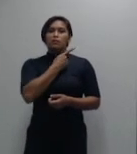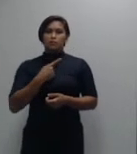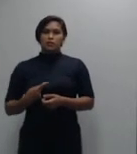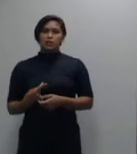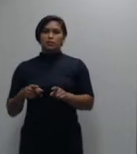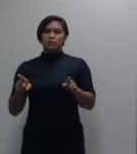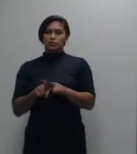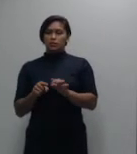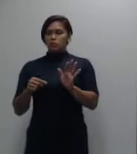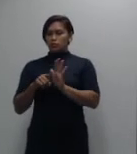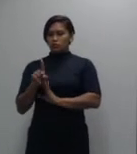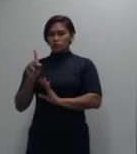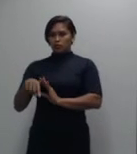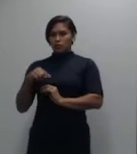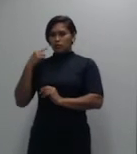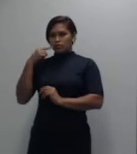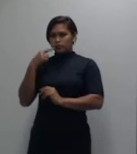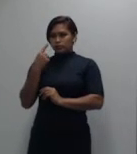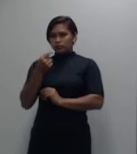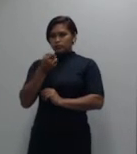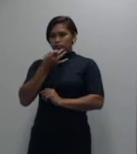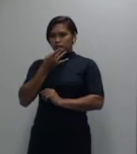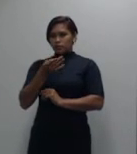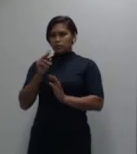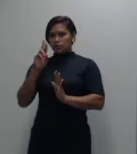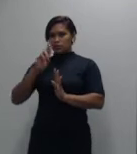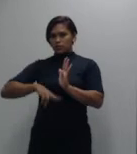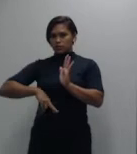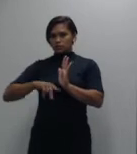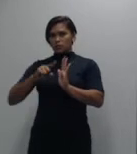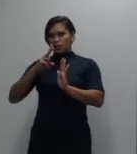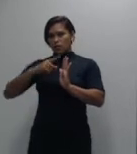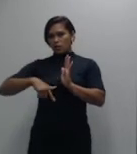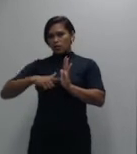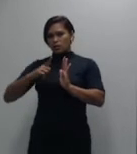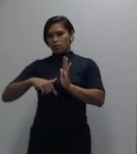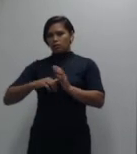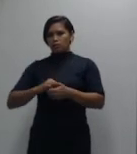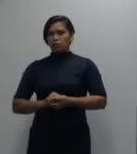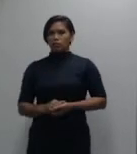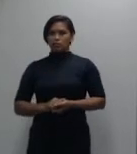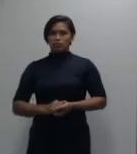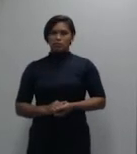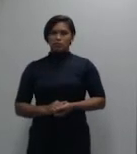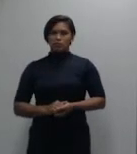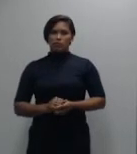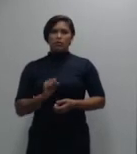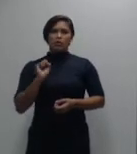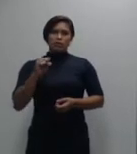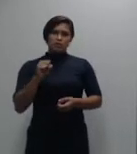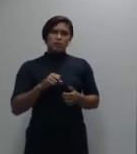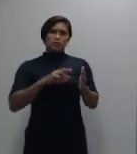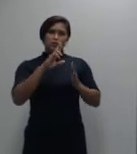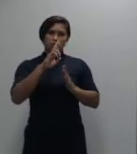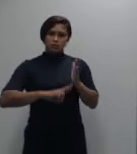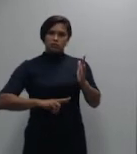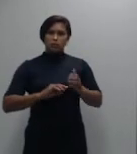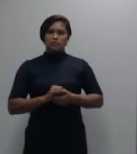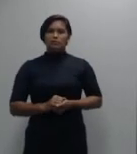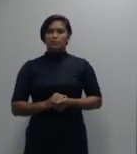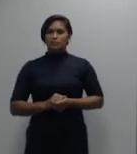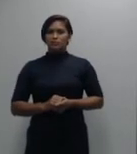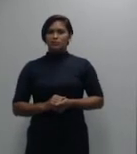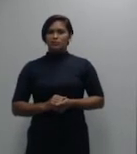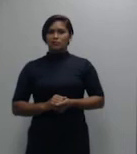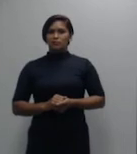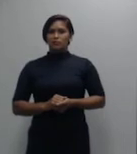indague a aos amigos advogados dispensa a leitura do relatório é essa aí do seu